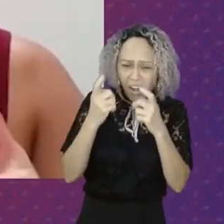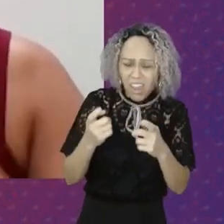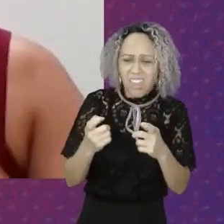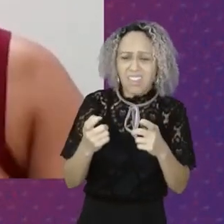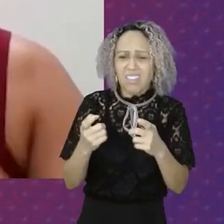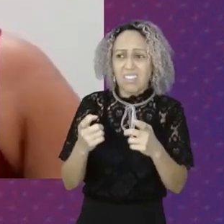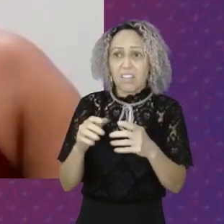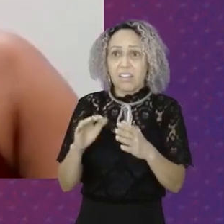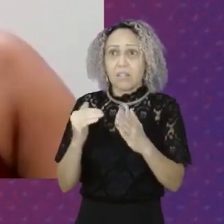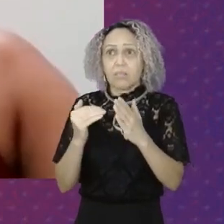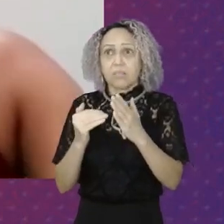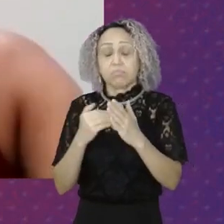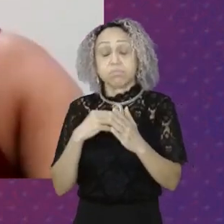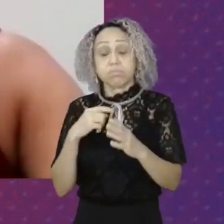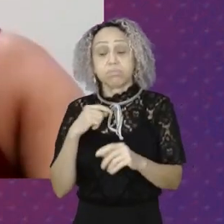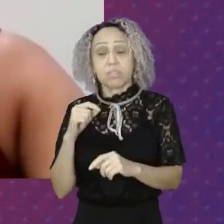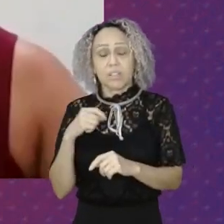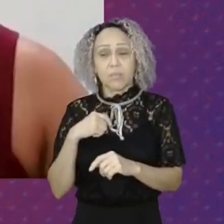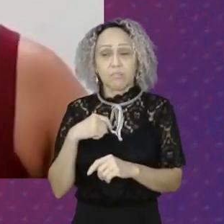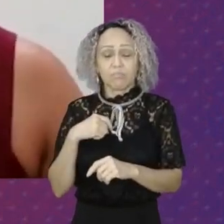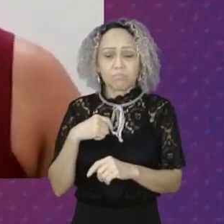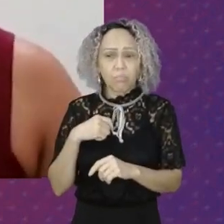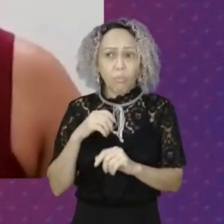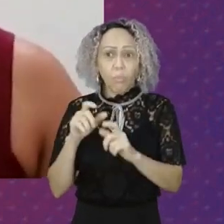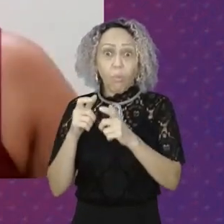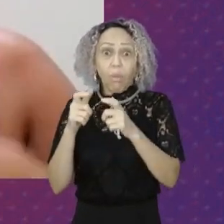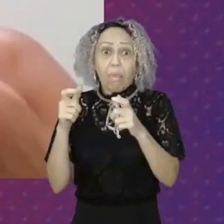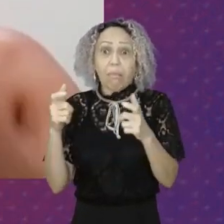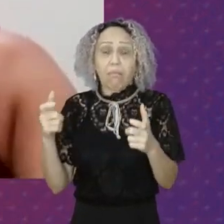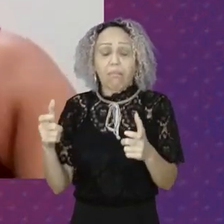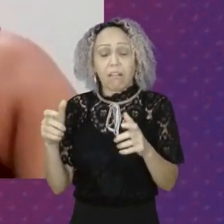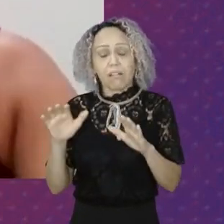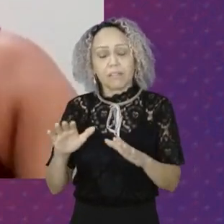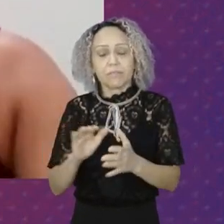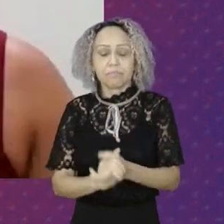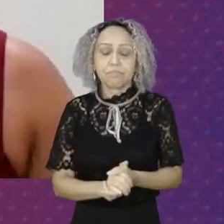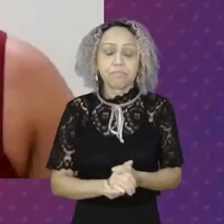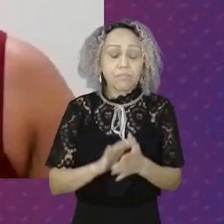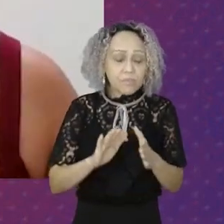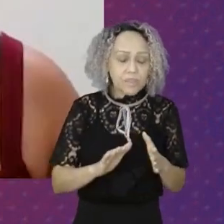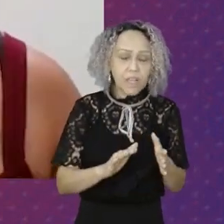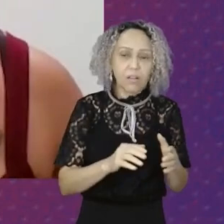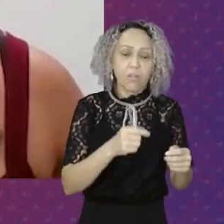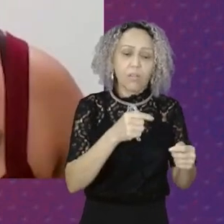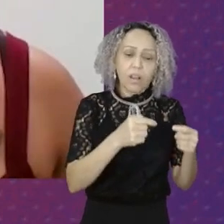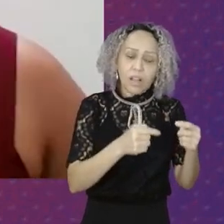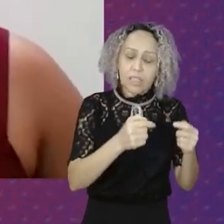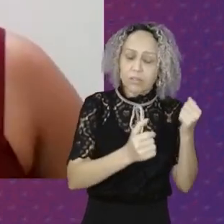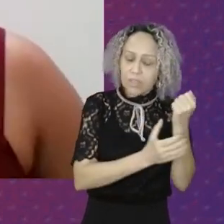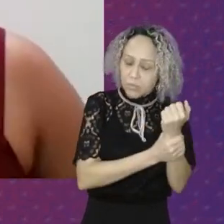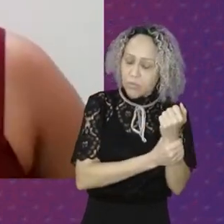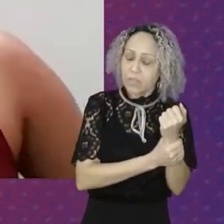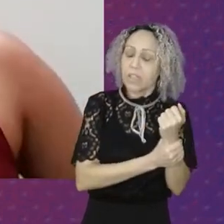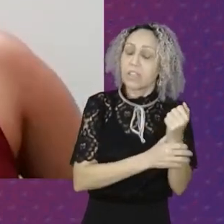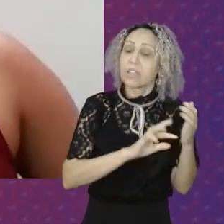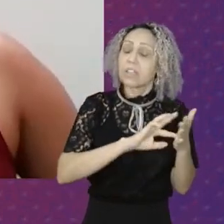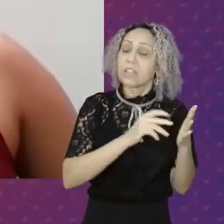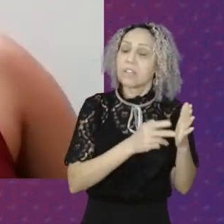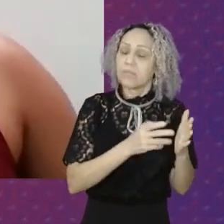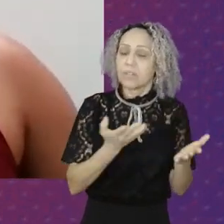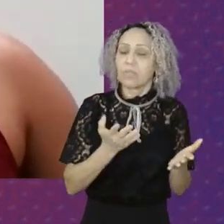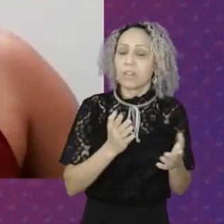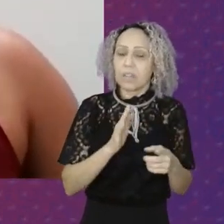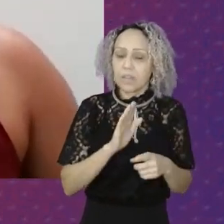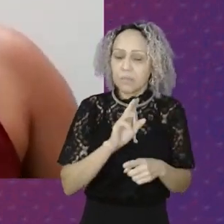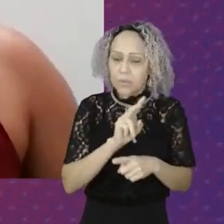da Educação, o Ministério dos Esportes, da Cultura, a Secretaria de Juventude, de Igualdade Racial, das Mulheres,